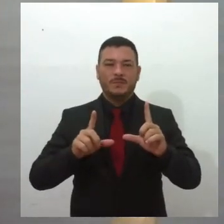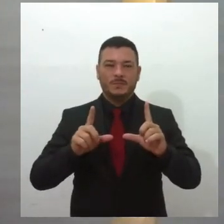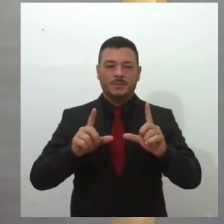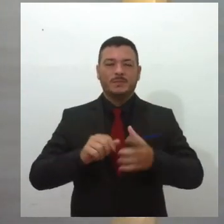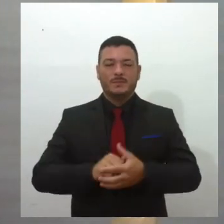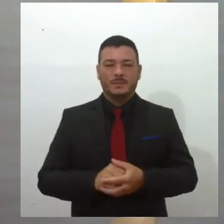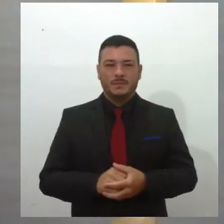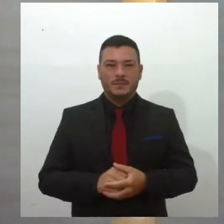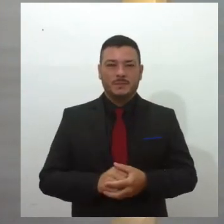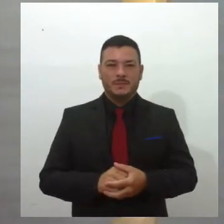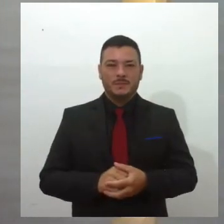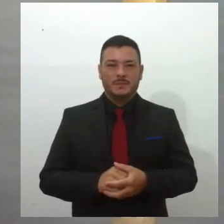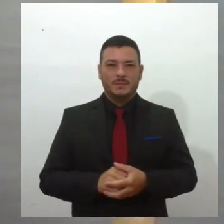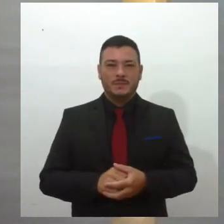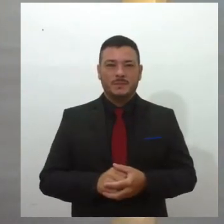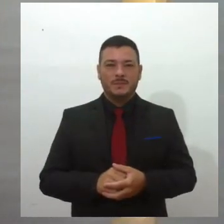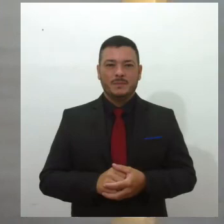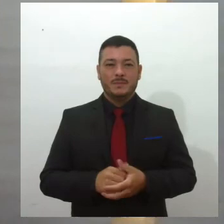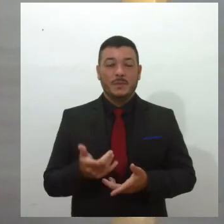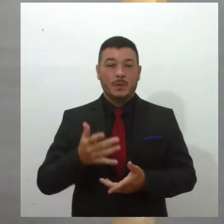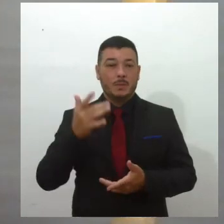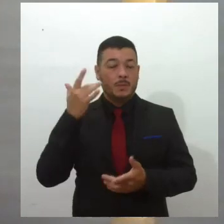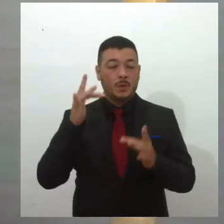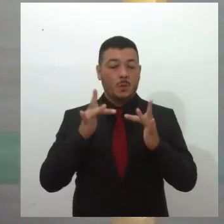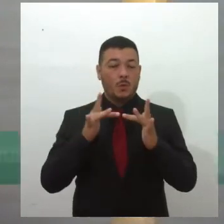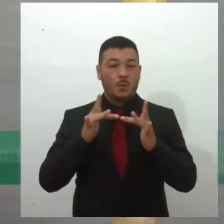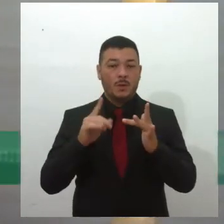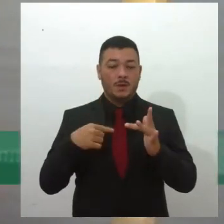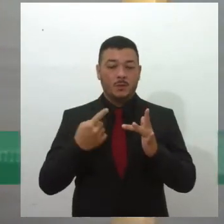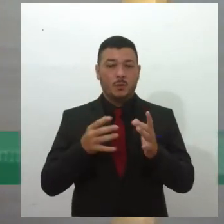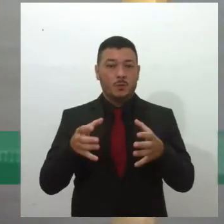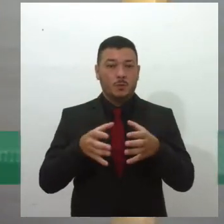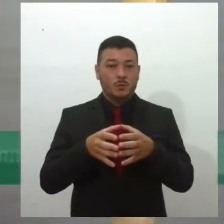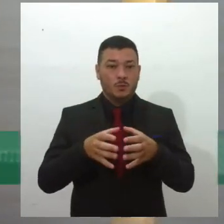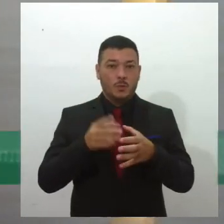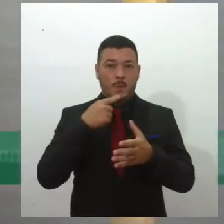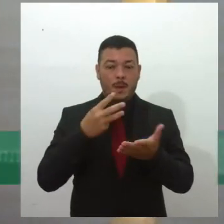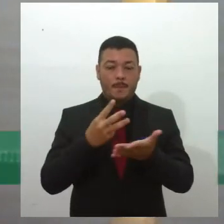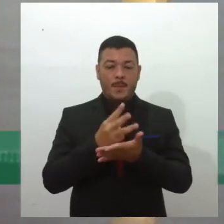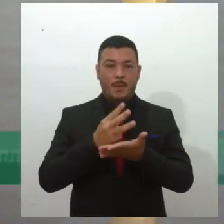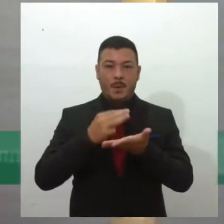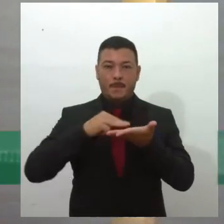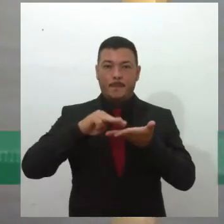inferior da tela. E para entrar em contato com a nossa produção, mande um WhatsApp para